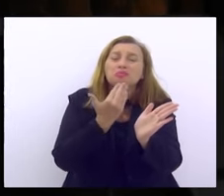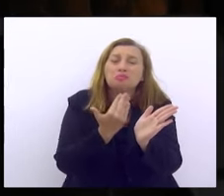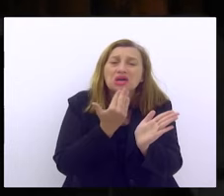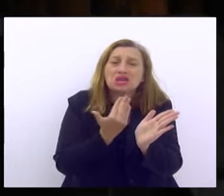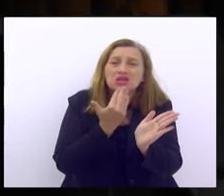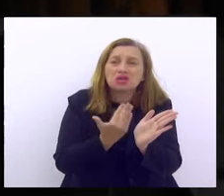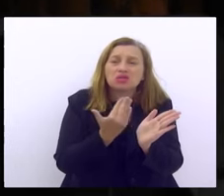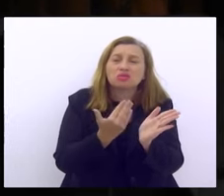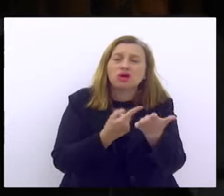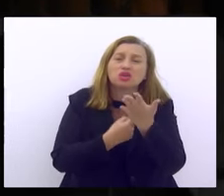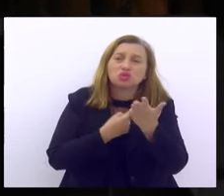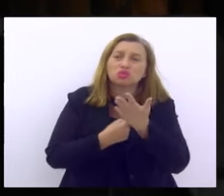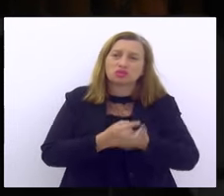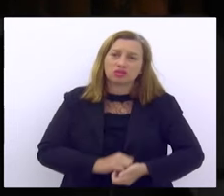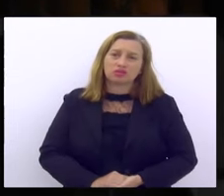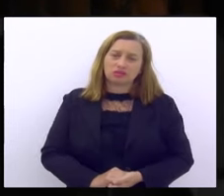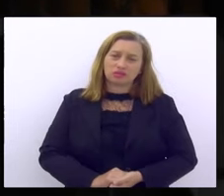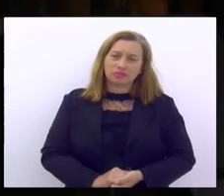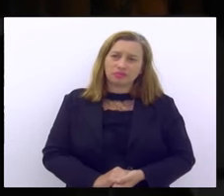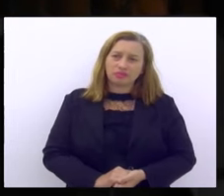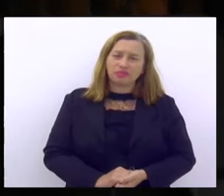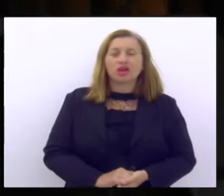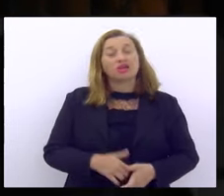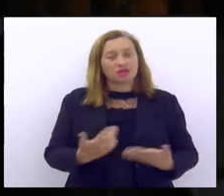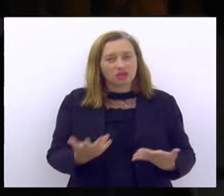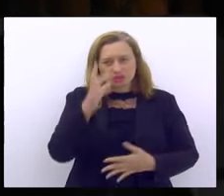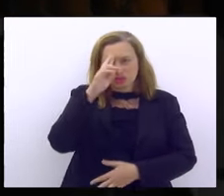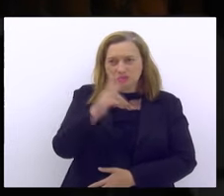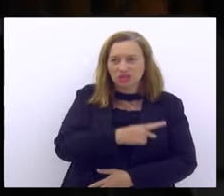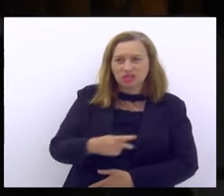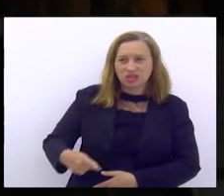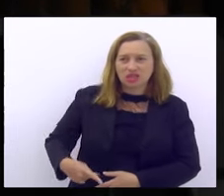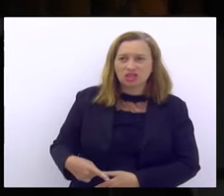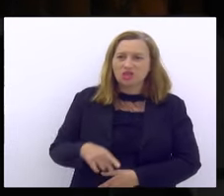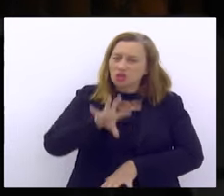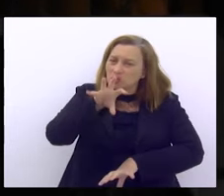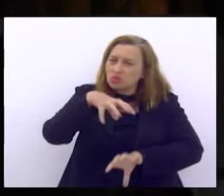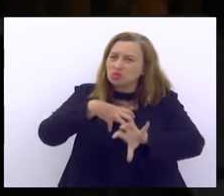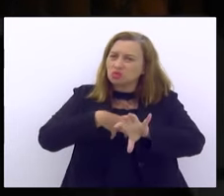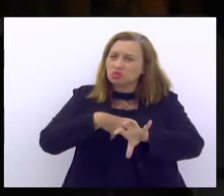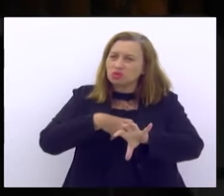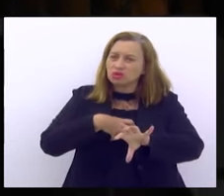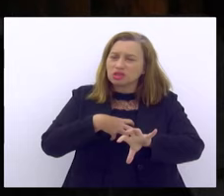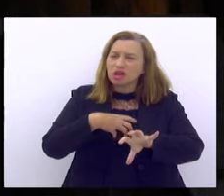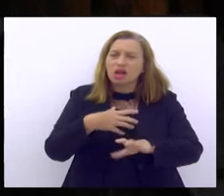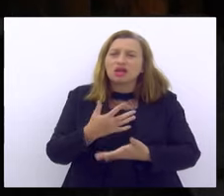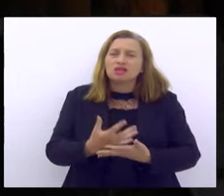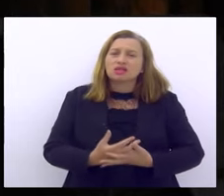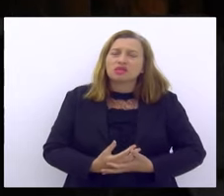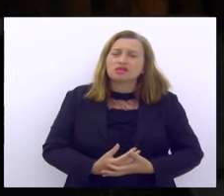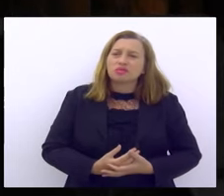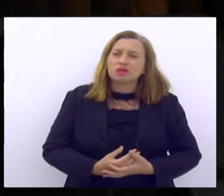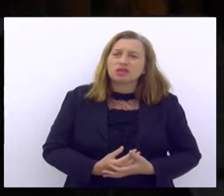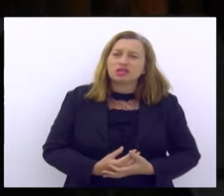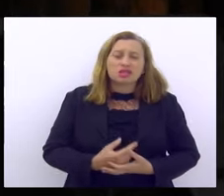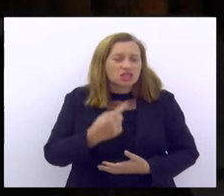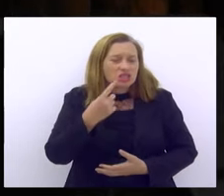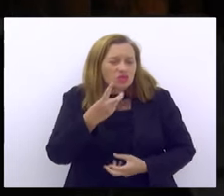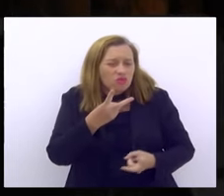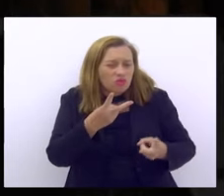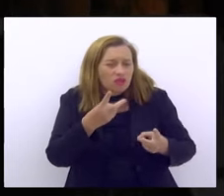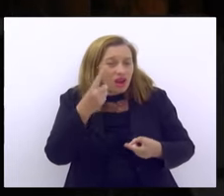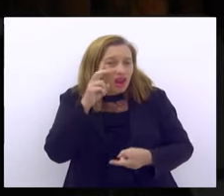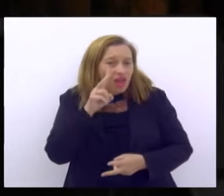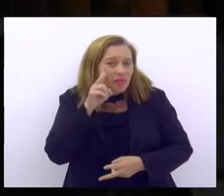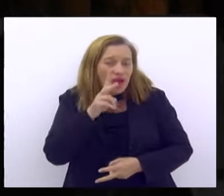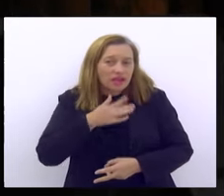implorando por socorro. E aí, presidente, eu me enxerguei muitas vezes socorrendo a minha mãe. Eu enxerguei naquela filha